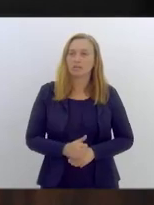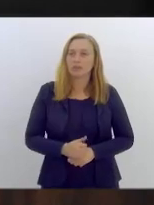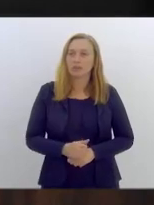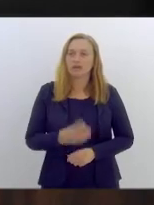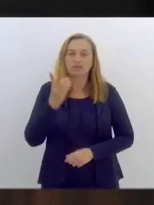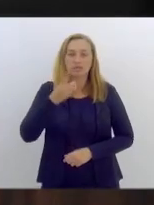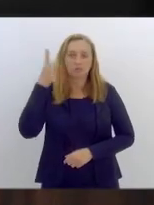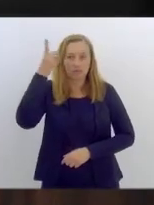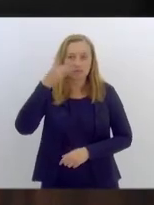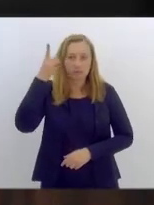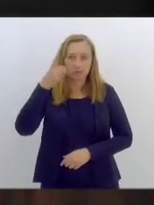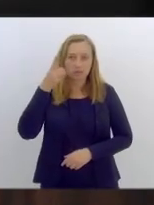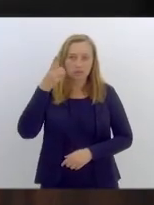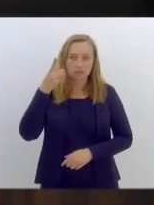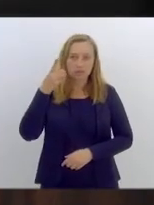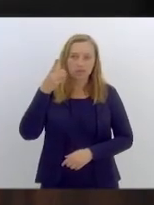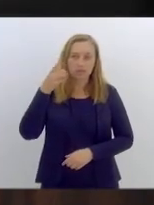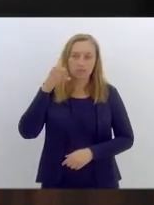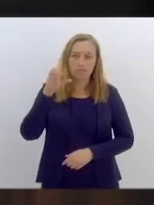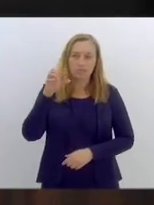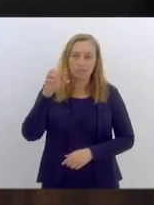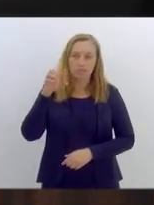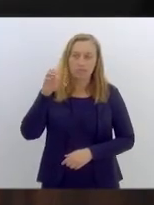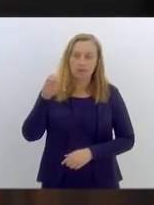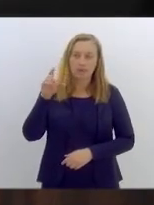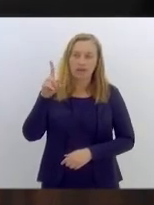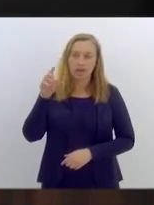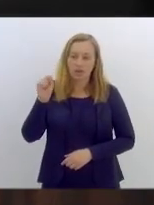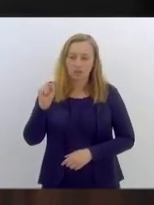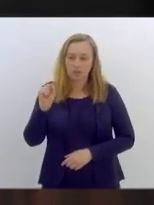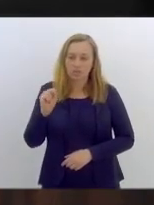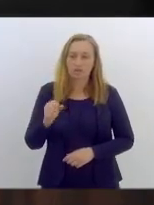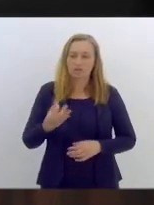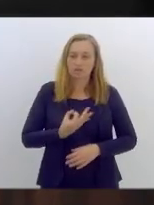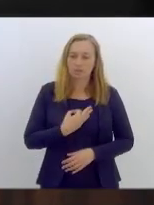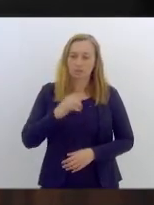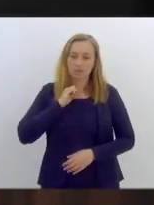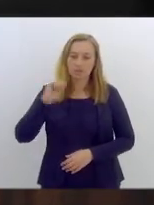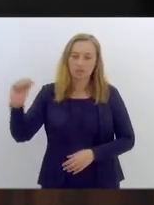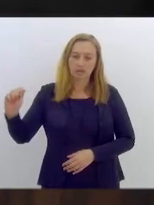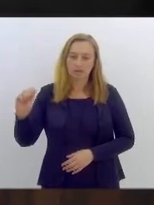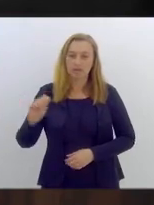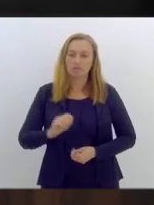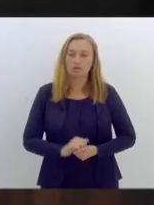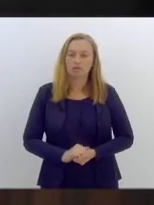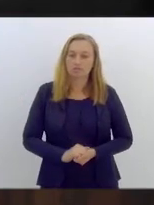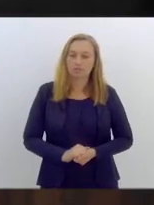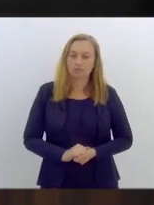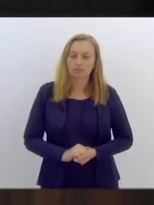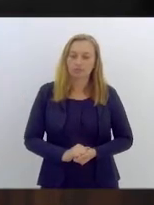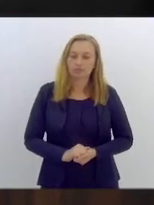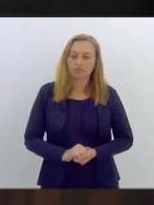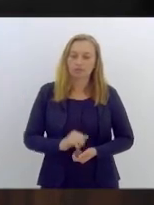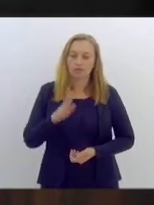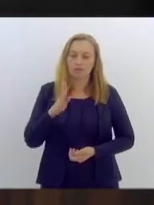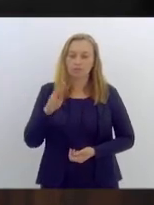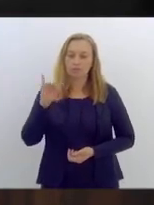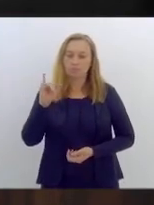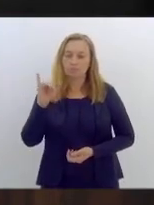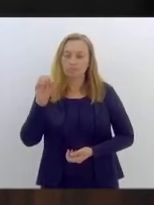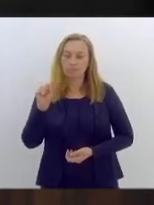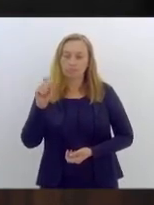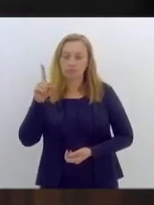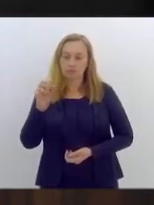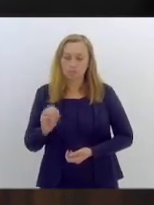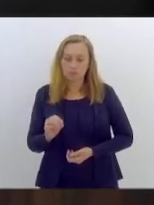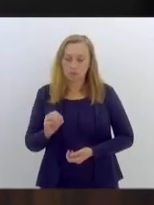autoria do deputado Carlos Macedo, que concede medalha Tiradentes e seu respectivo diploma ao bispo Alessandro